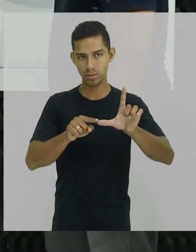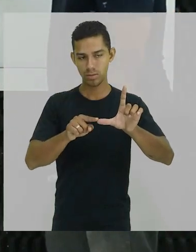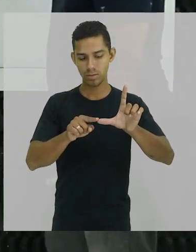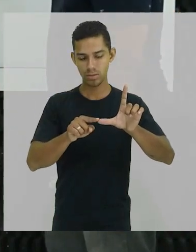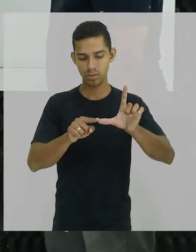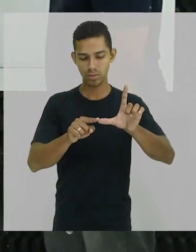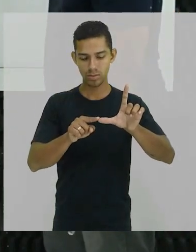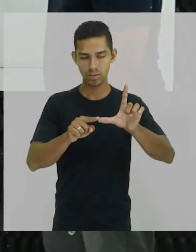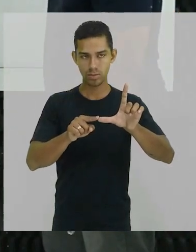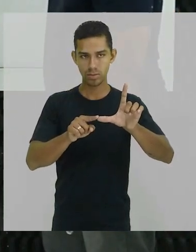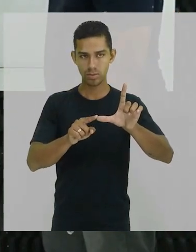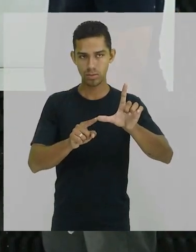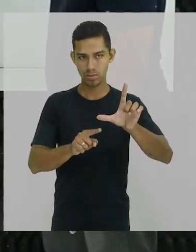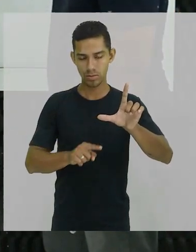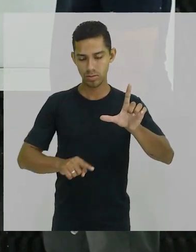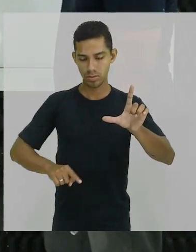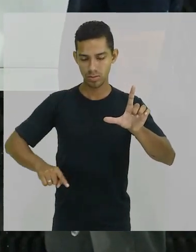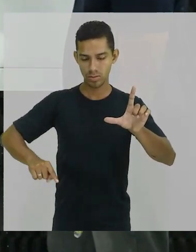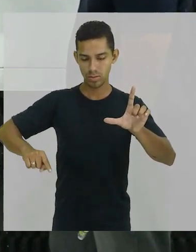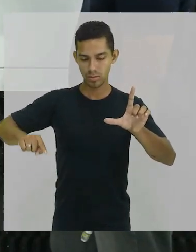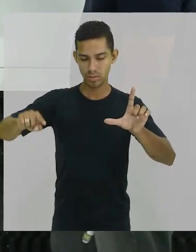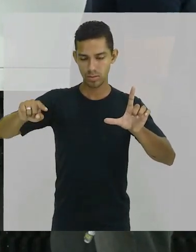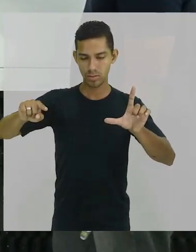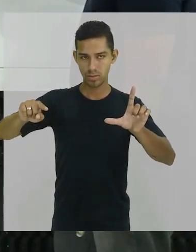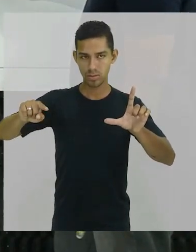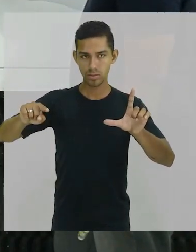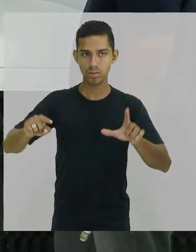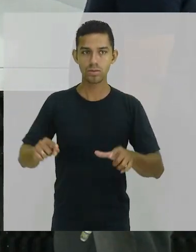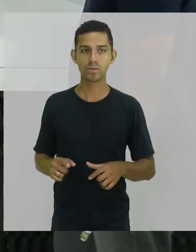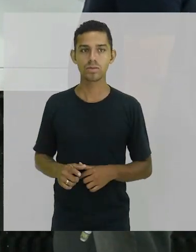Então, este comprimento